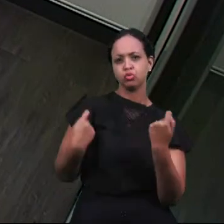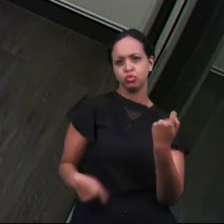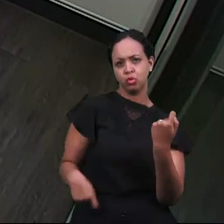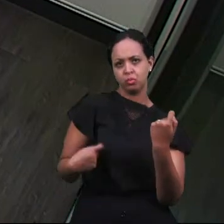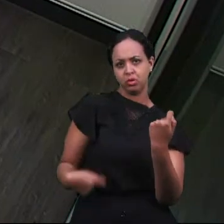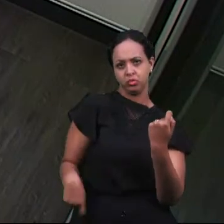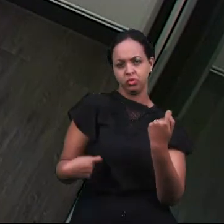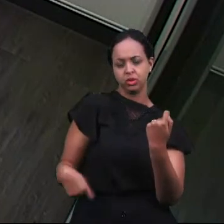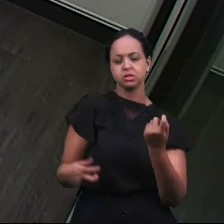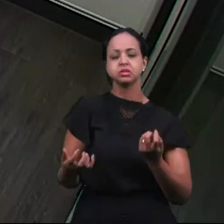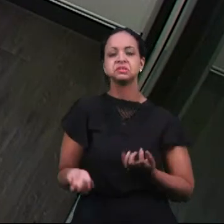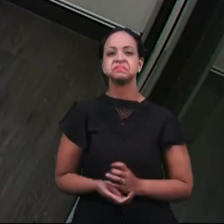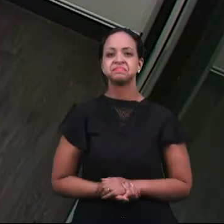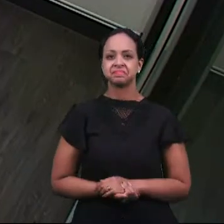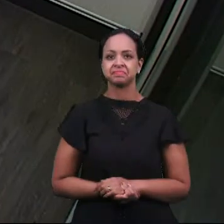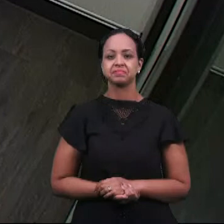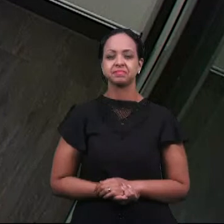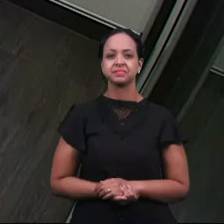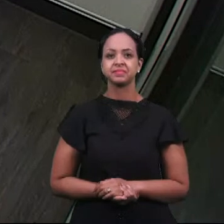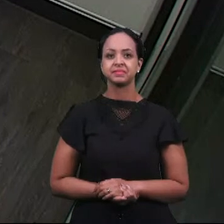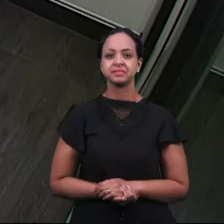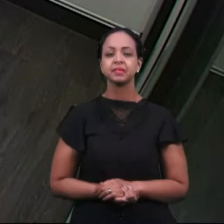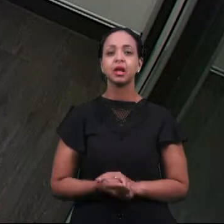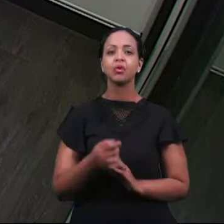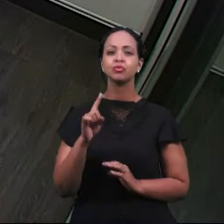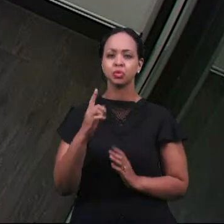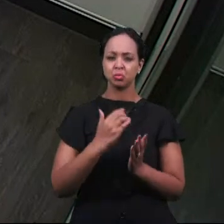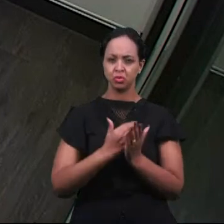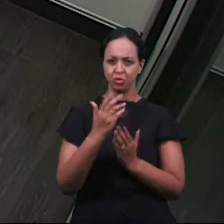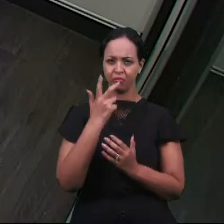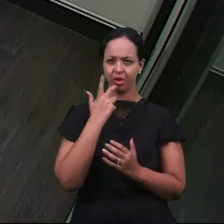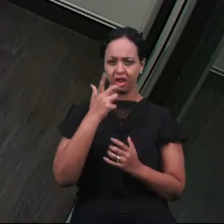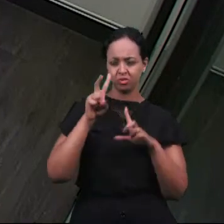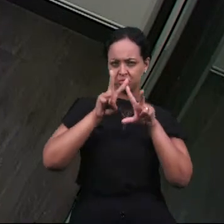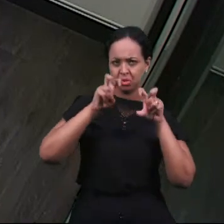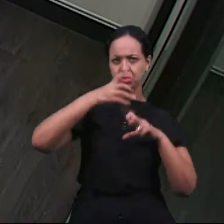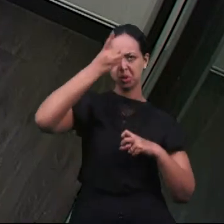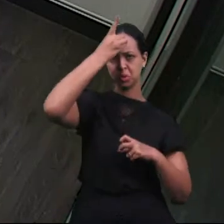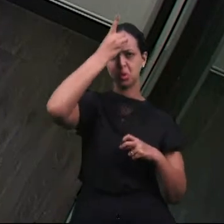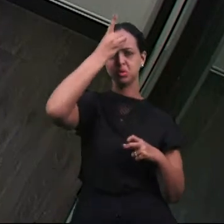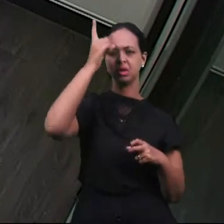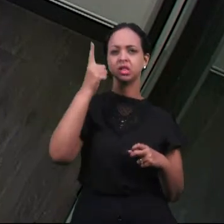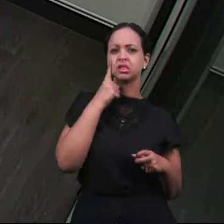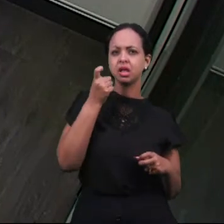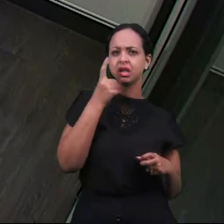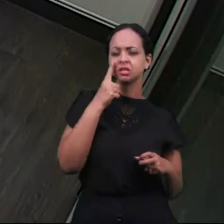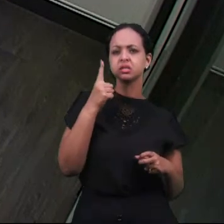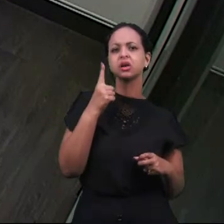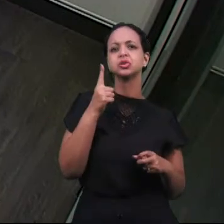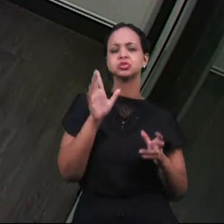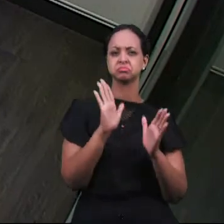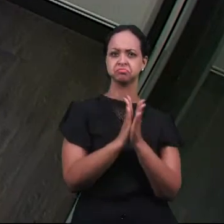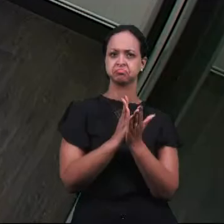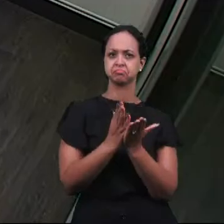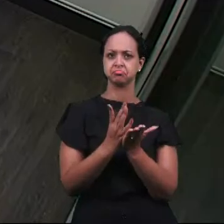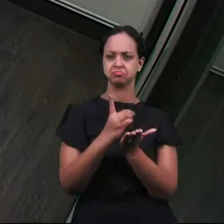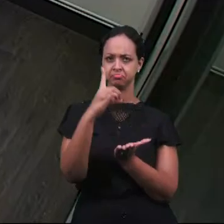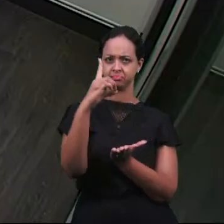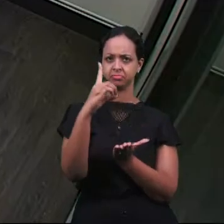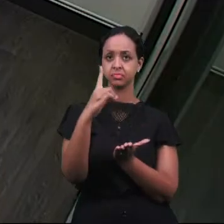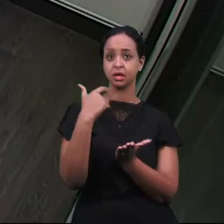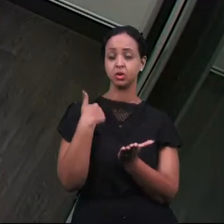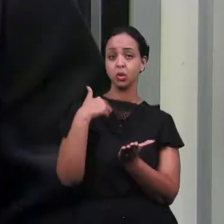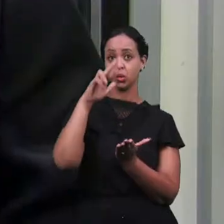Suíça agora. Glória a Deus. Mas o senhor deu uma, você tá falando de dons, o senhor deu uma experiência muito interessante com a palavra, né? O senhor mostrou que quando